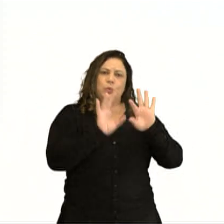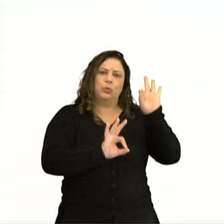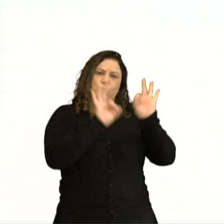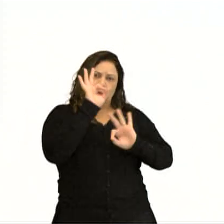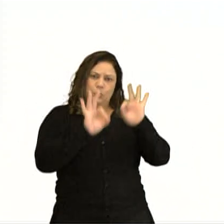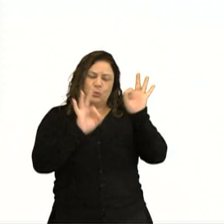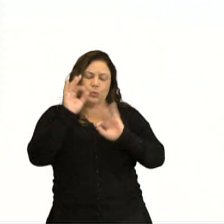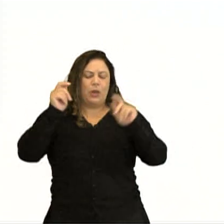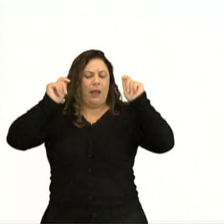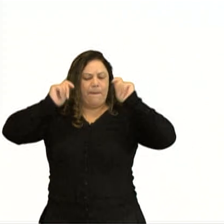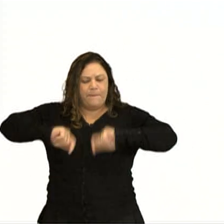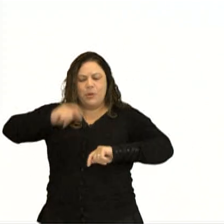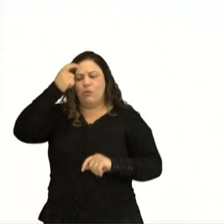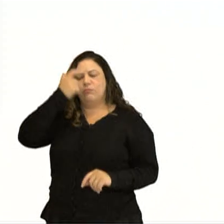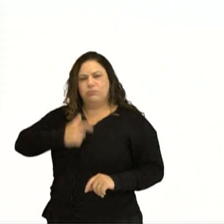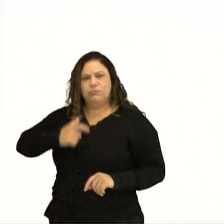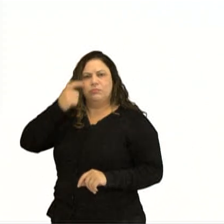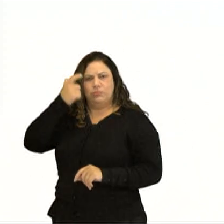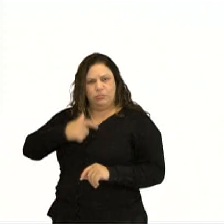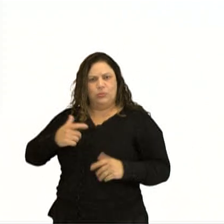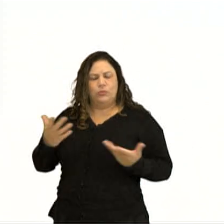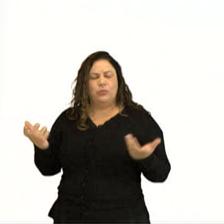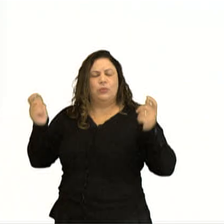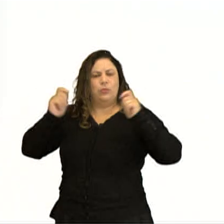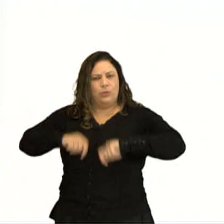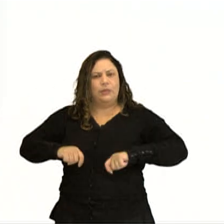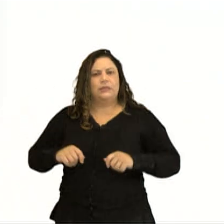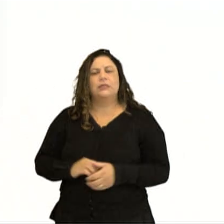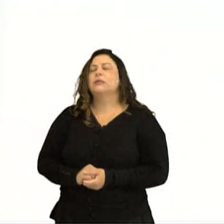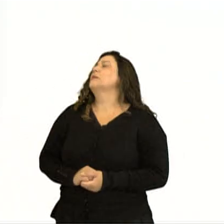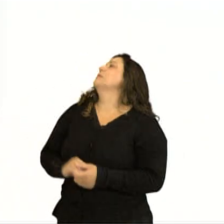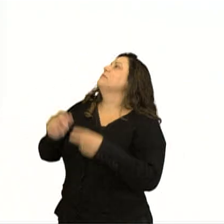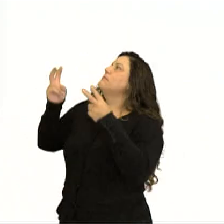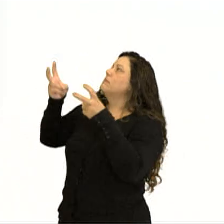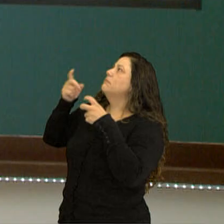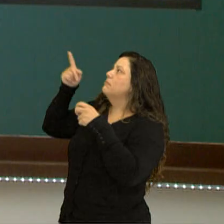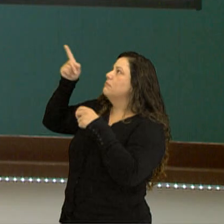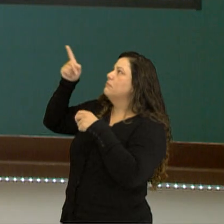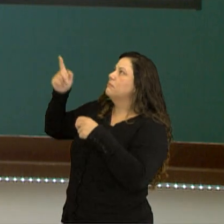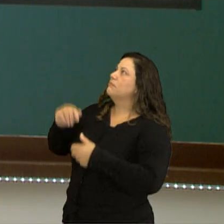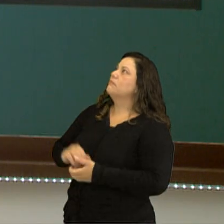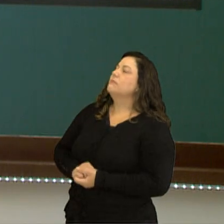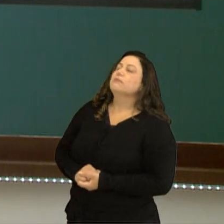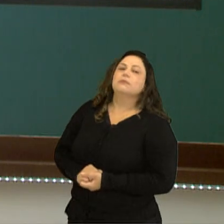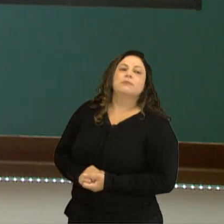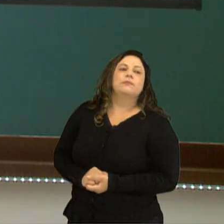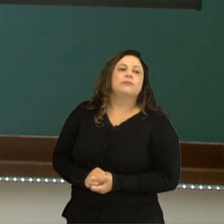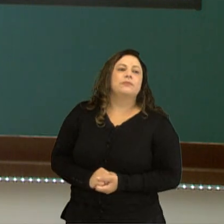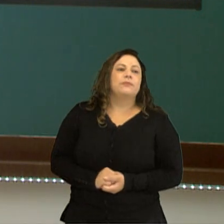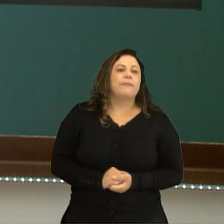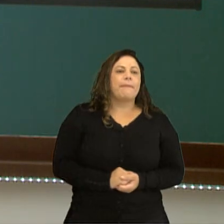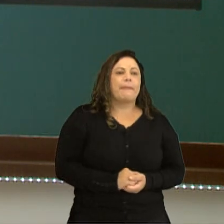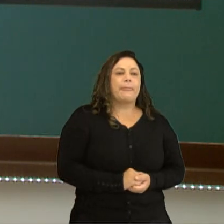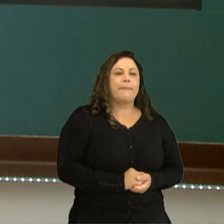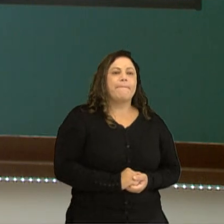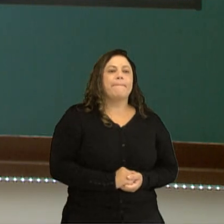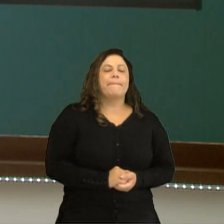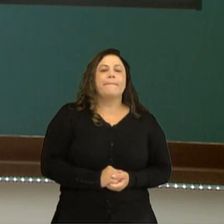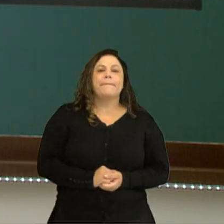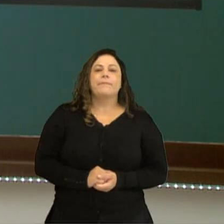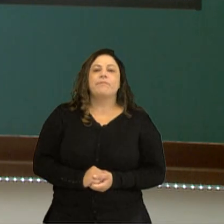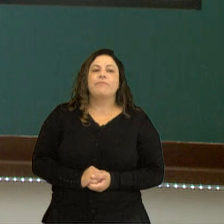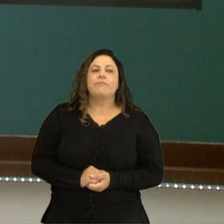autorretratou, redundante, ele retratou a si mesmo, fez um autorretrato de si mesmo. Aqui nós